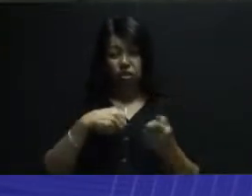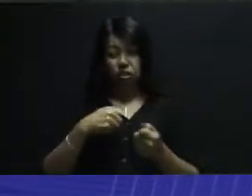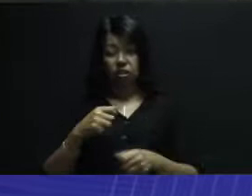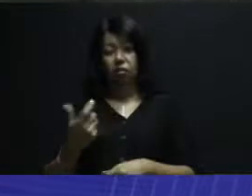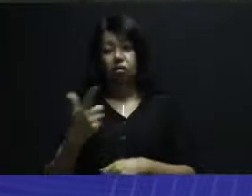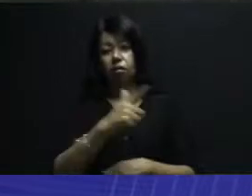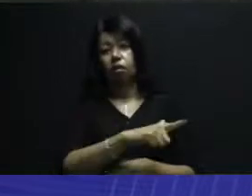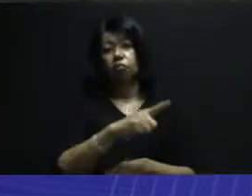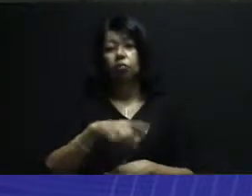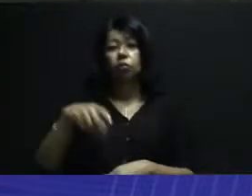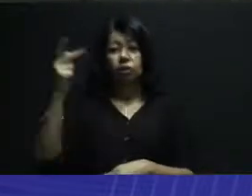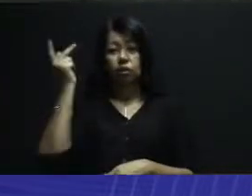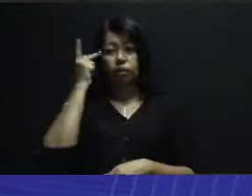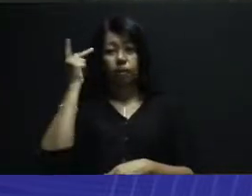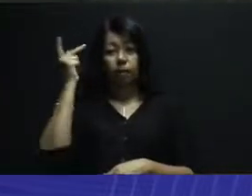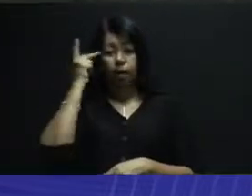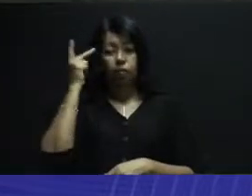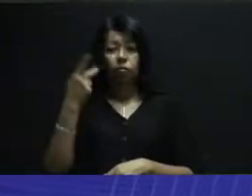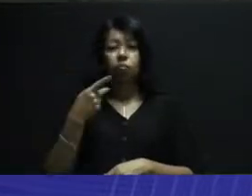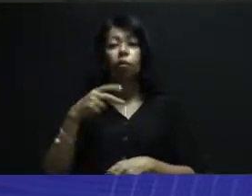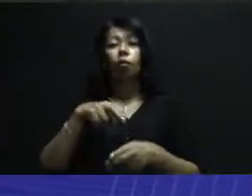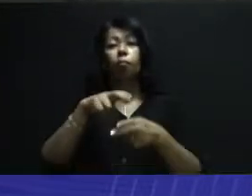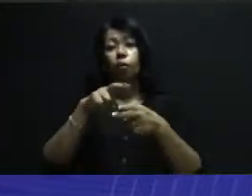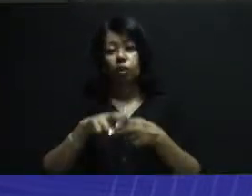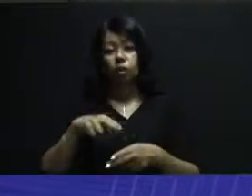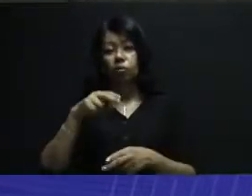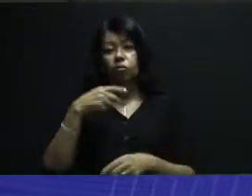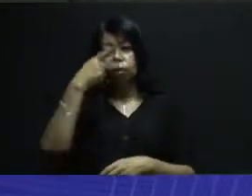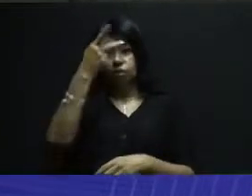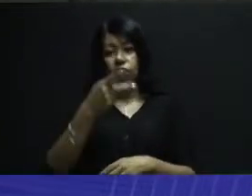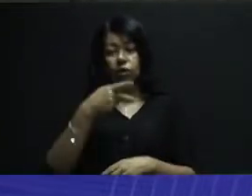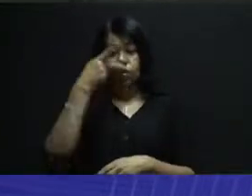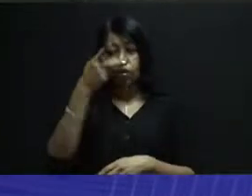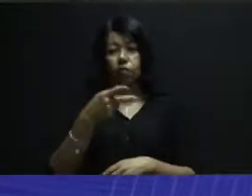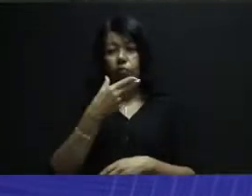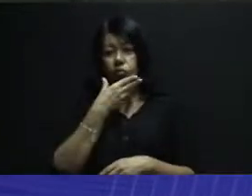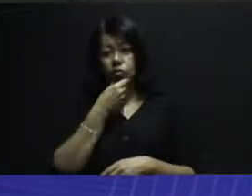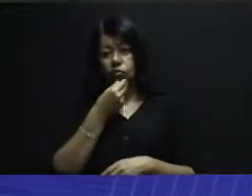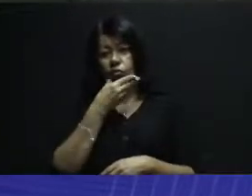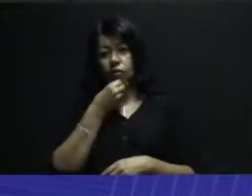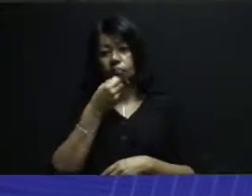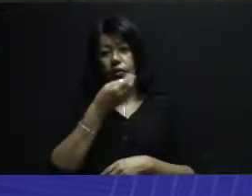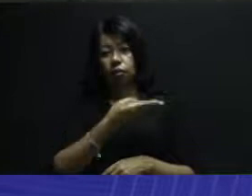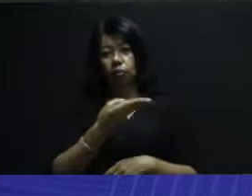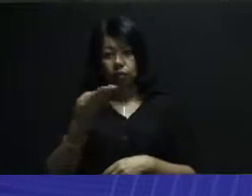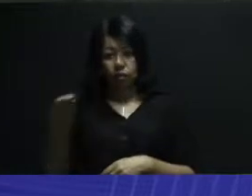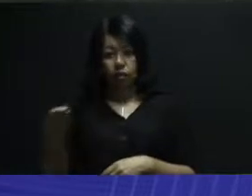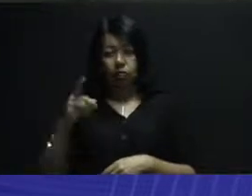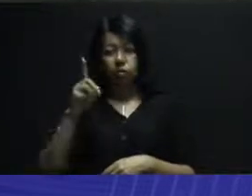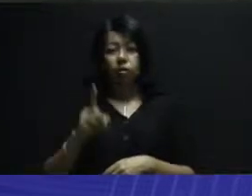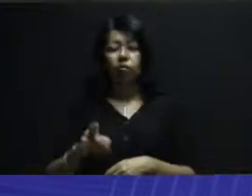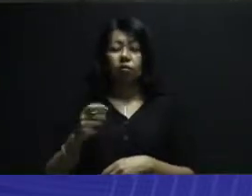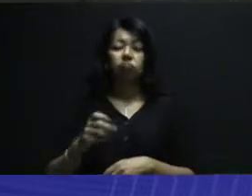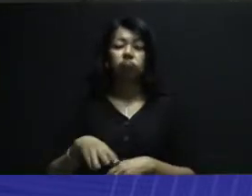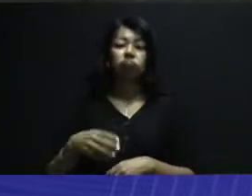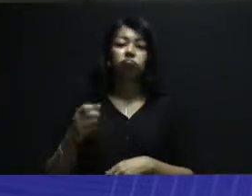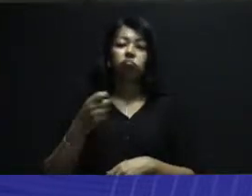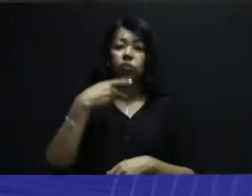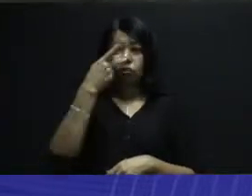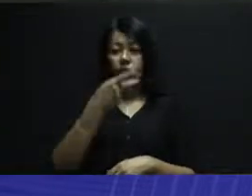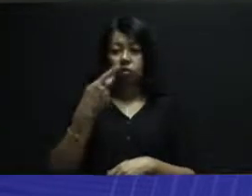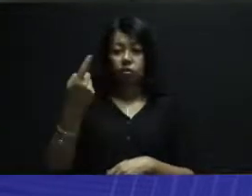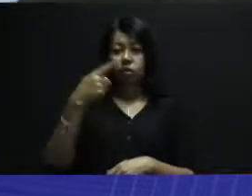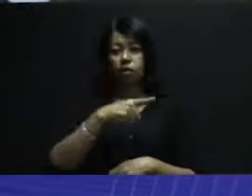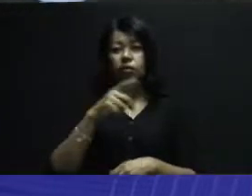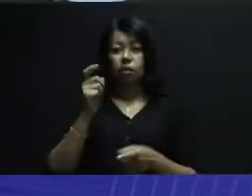São Paulo. Pelas razões expostas, Alexander José Guedes é o orador oficial